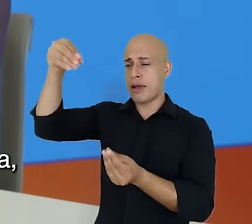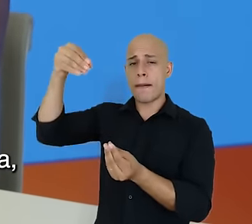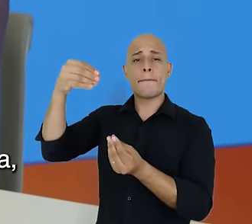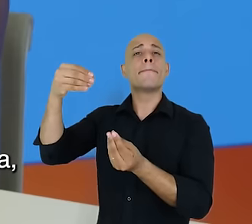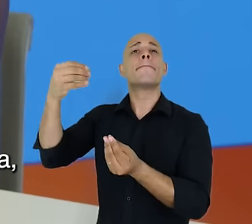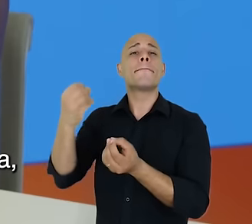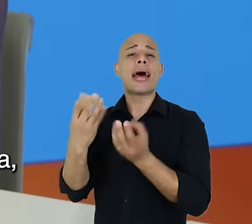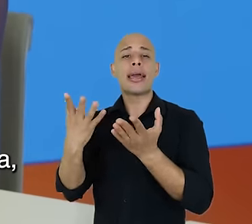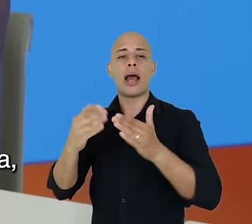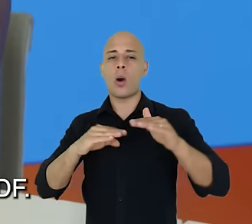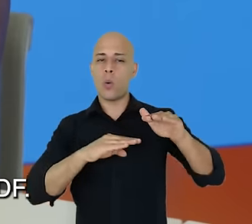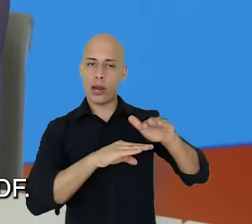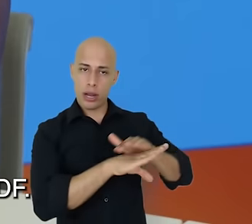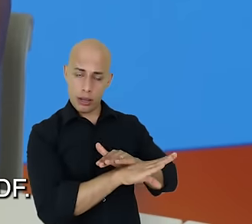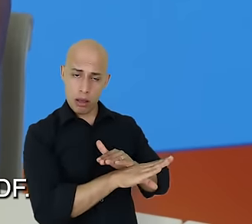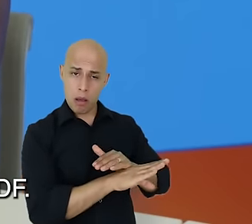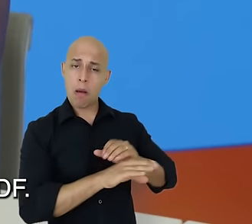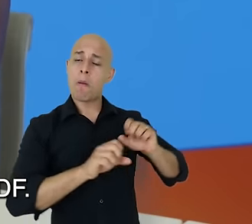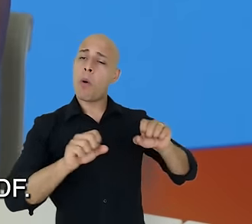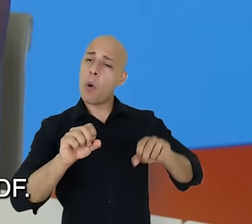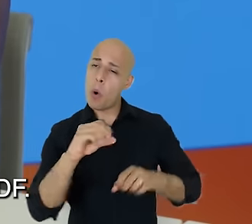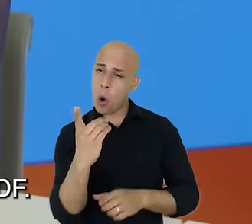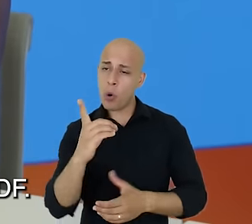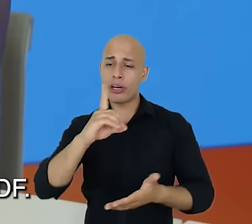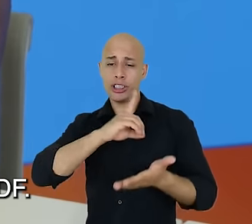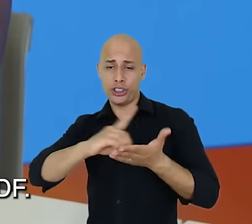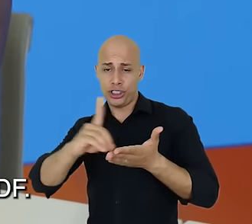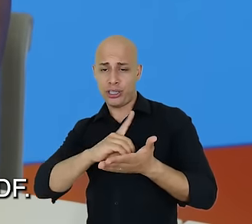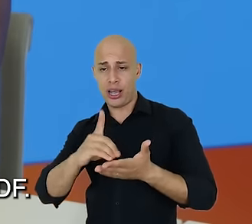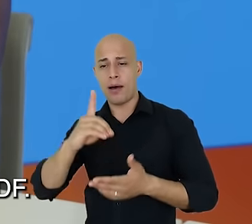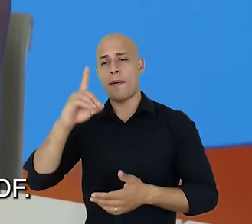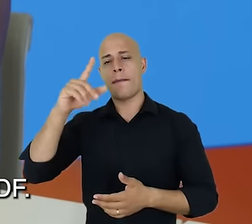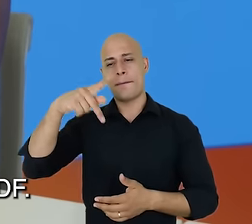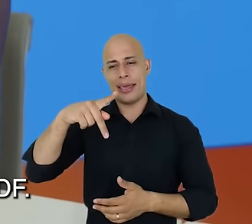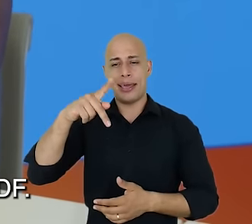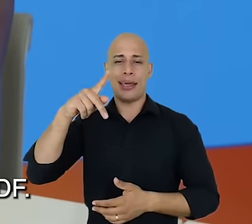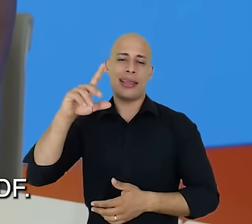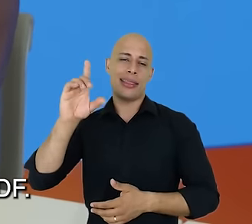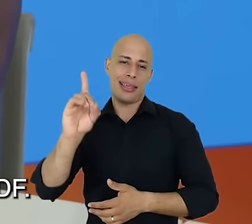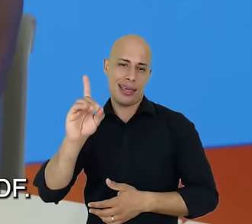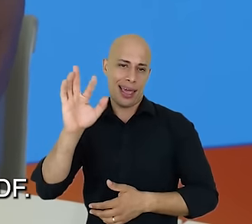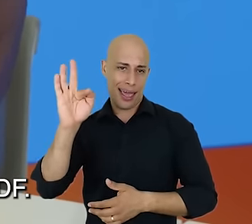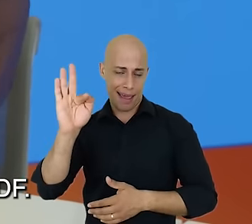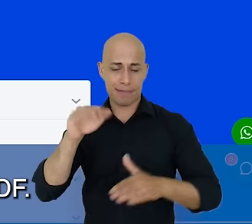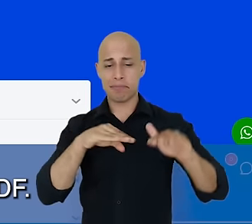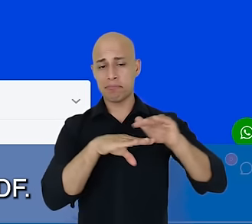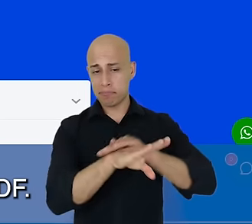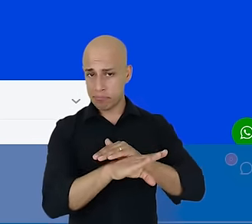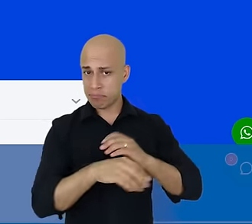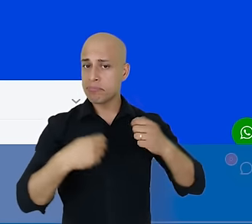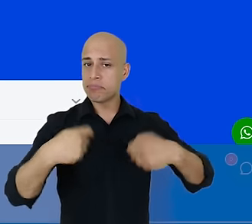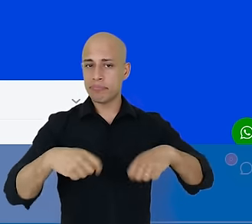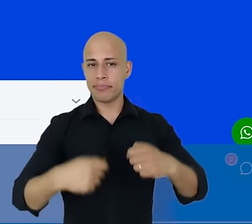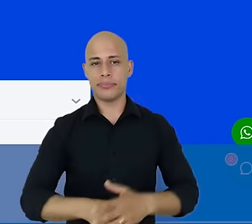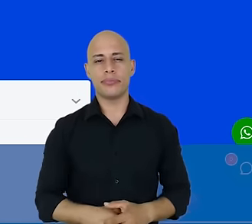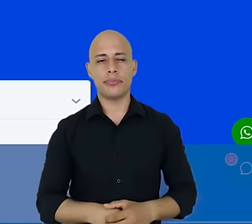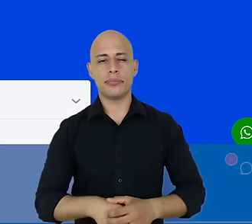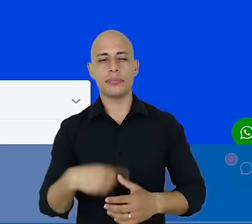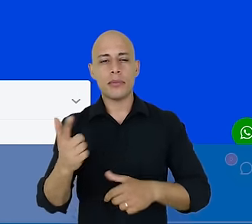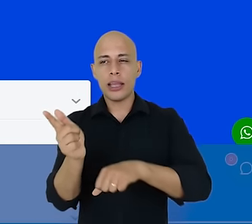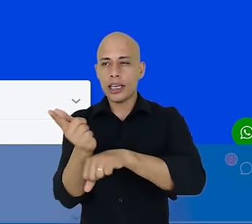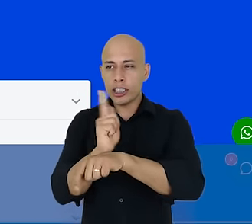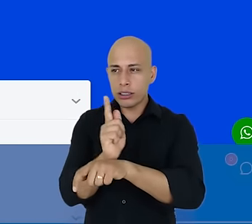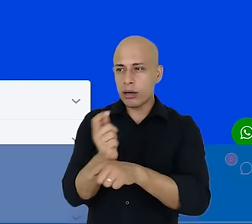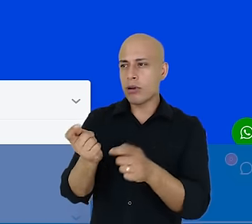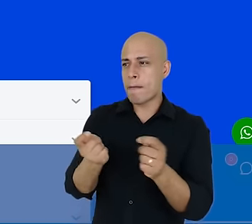é digital e tal tudo bem então Guarda esse PDF não precisa imprimir Mas guarda o pdf né Eh a parte de gestão de